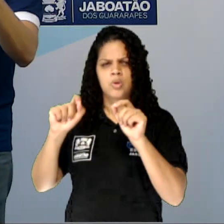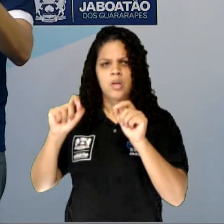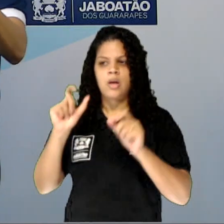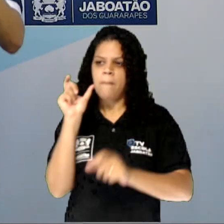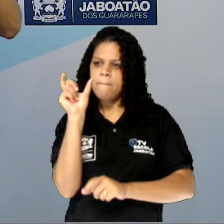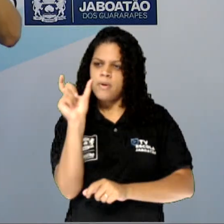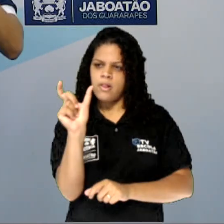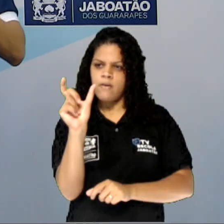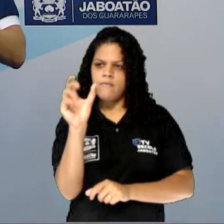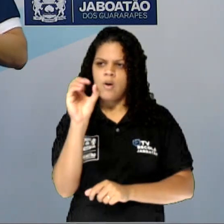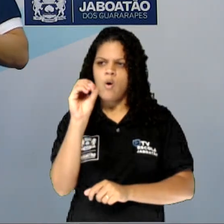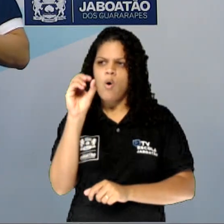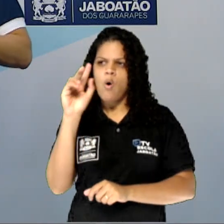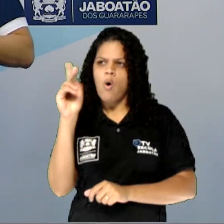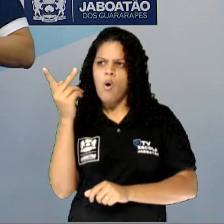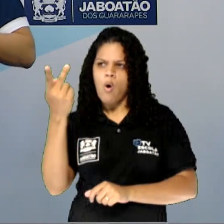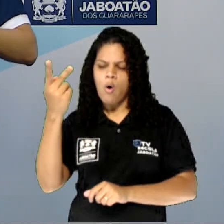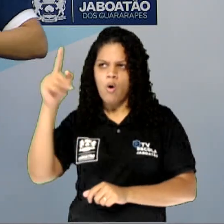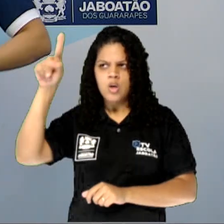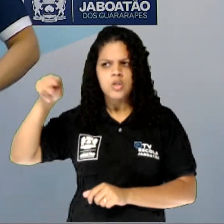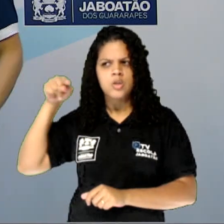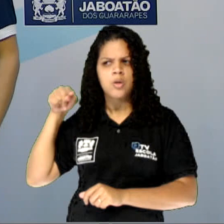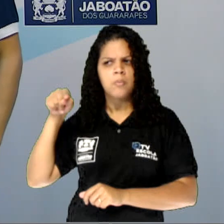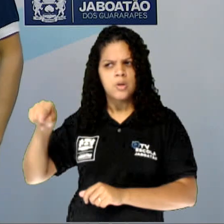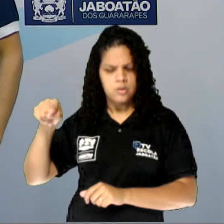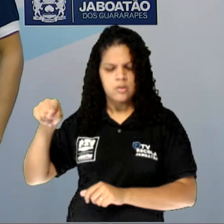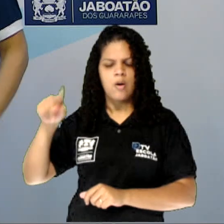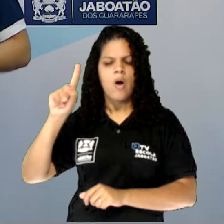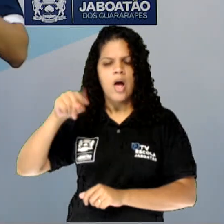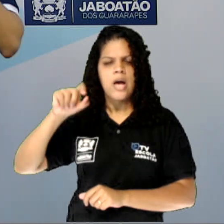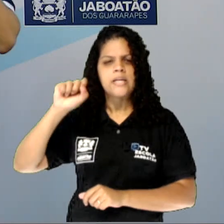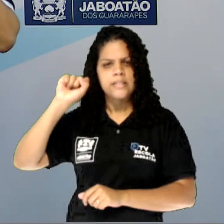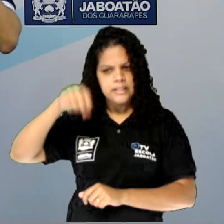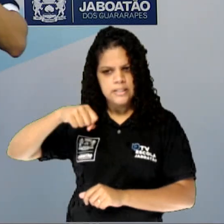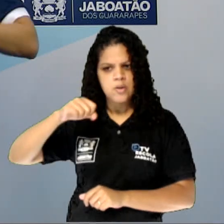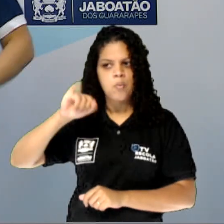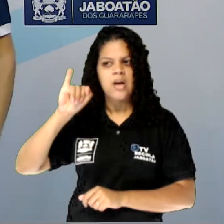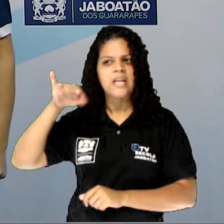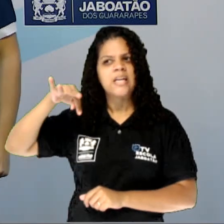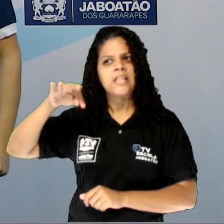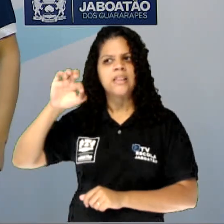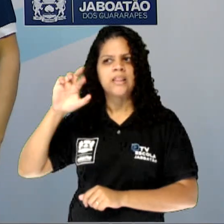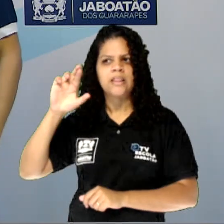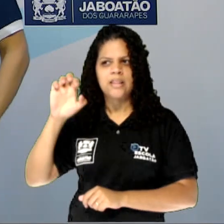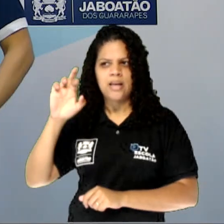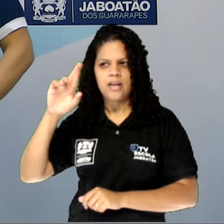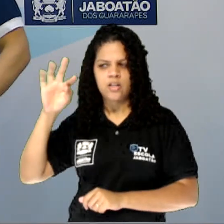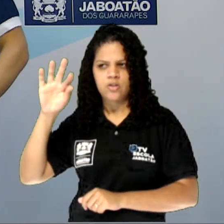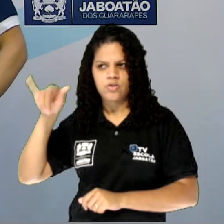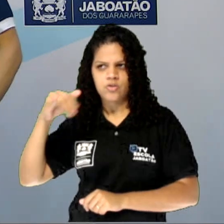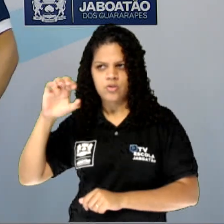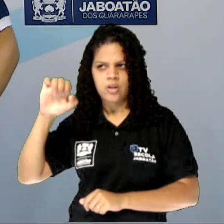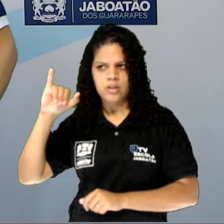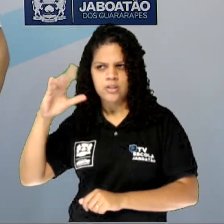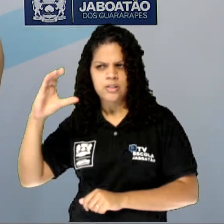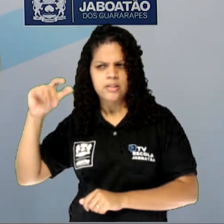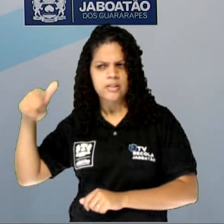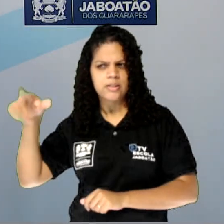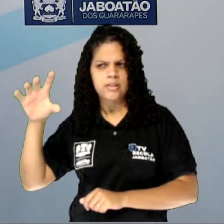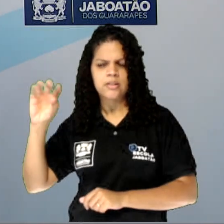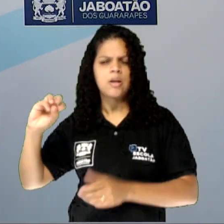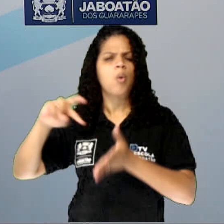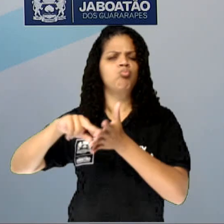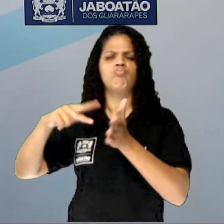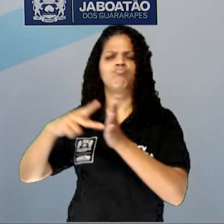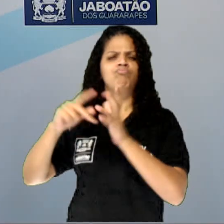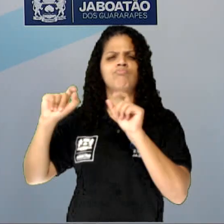palavra ó e a exclamação indica sim uma interjeição. Para quem não está lembrado, a gente pode dizer de forma bem simplificada que a interjeição